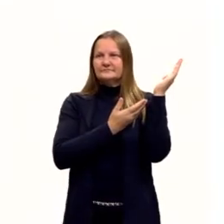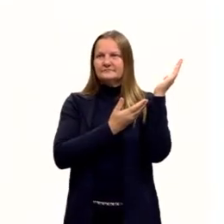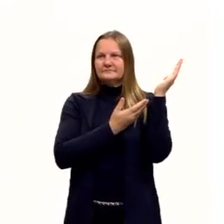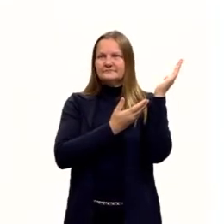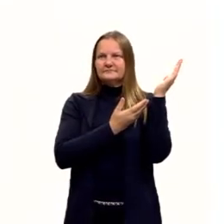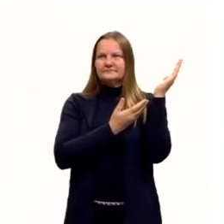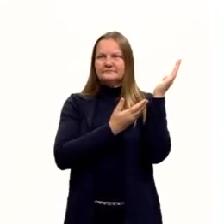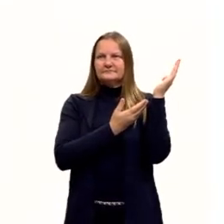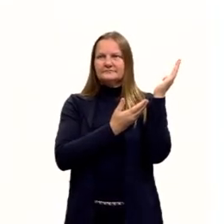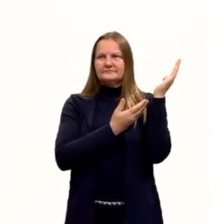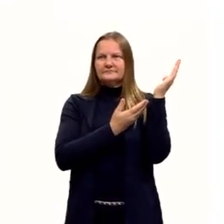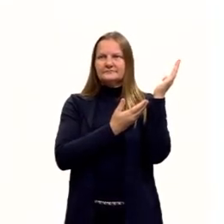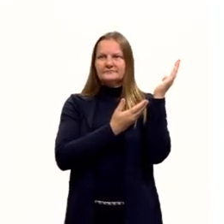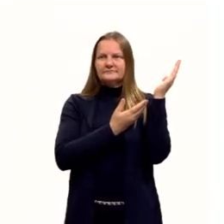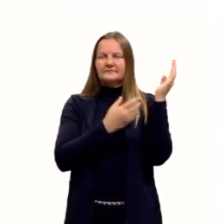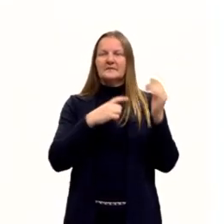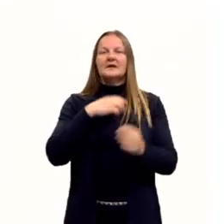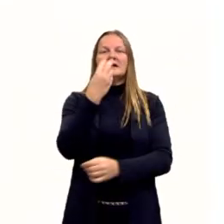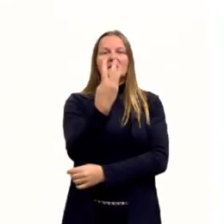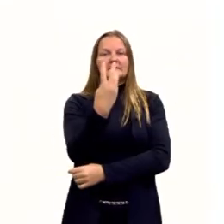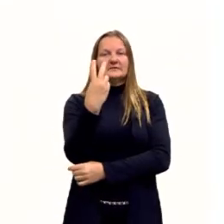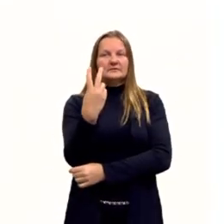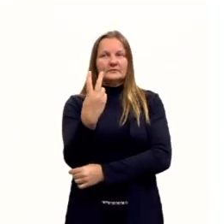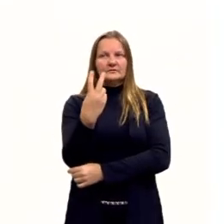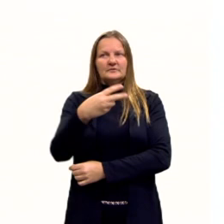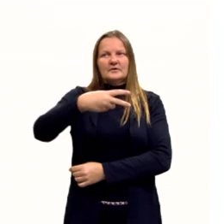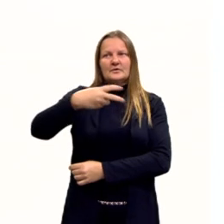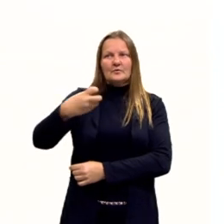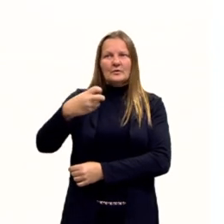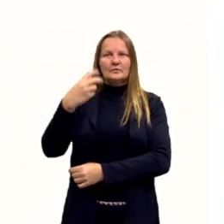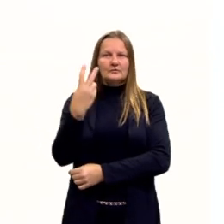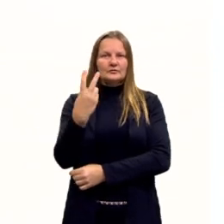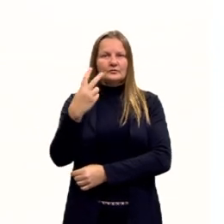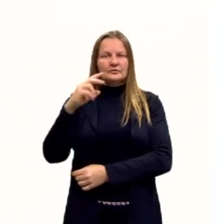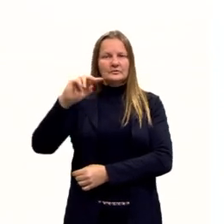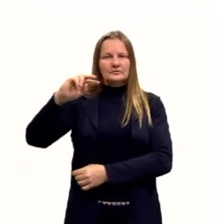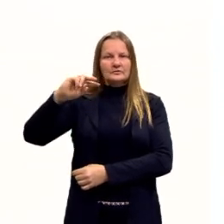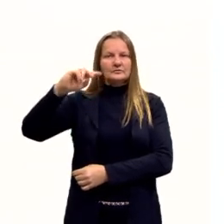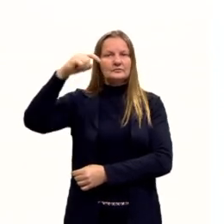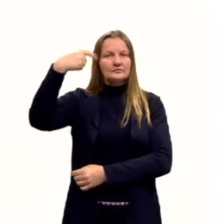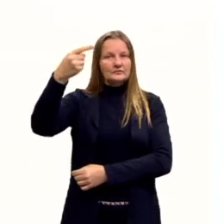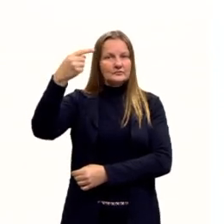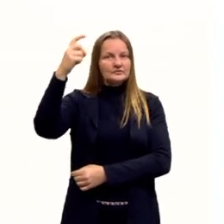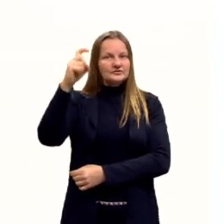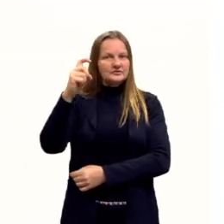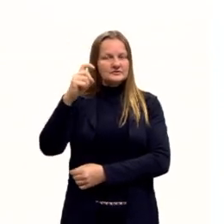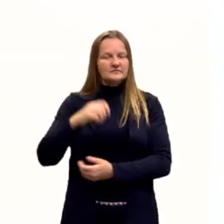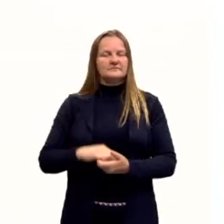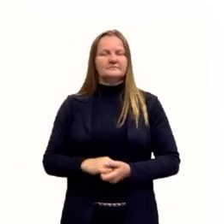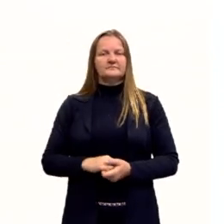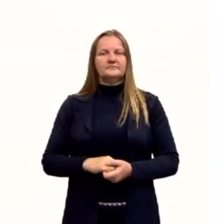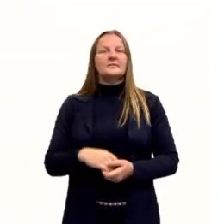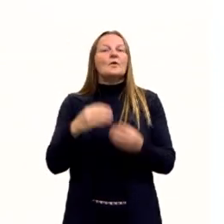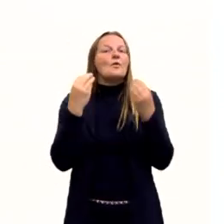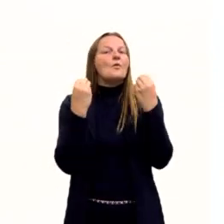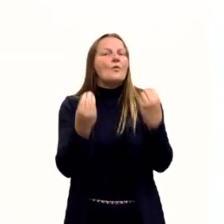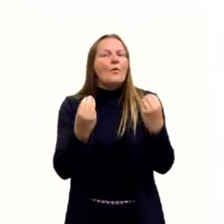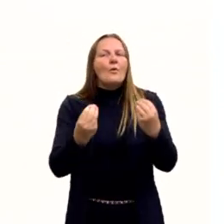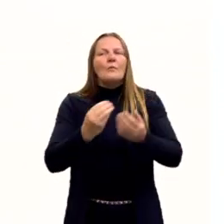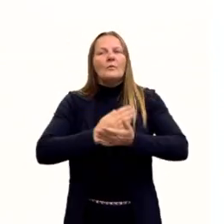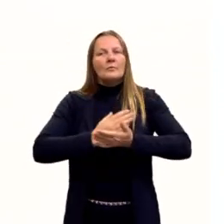exponencial onde nós temos 32 = 2 elevado a x como que nós